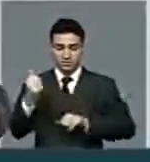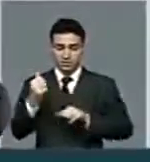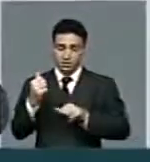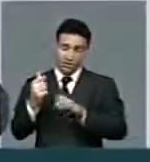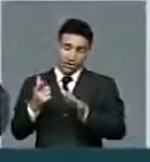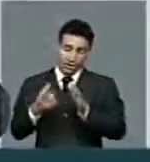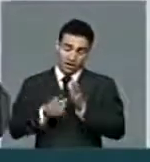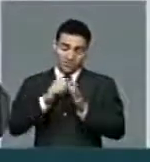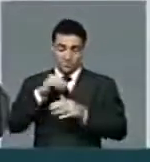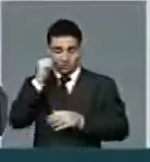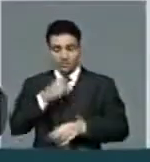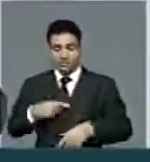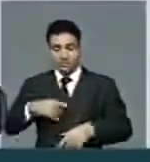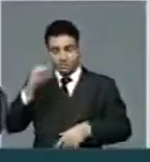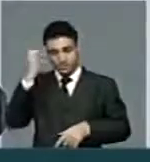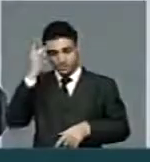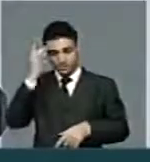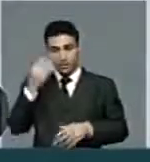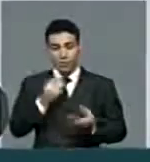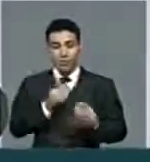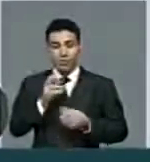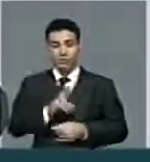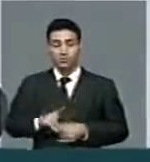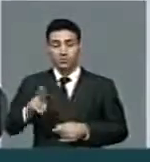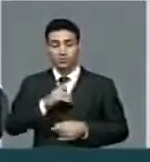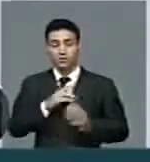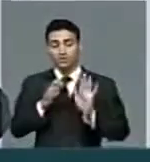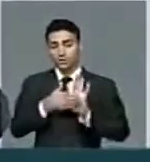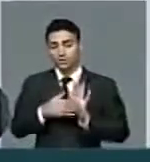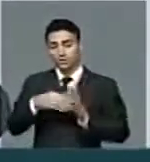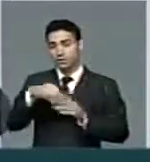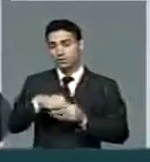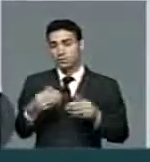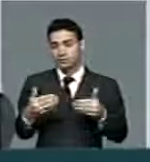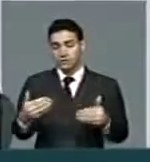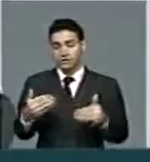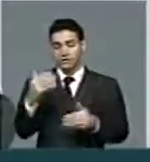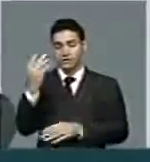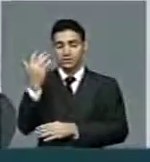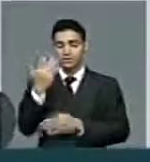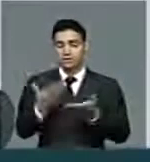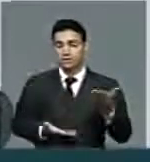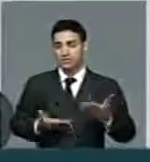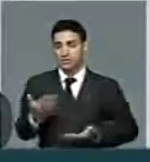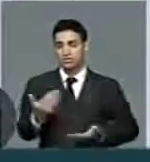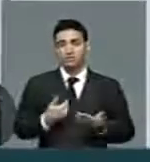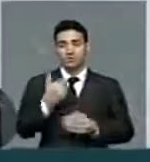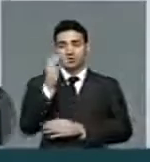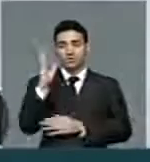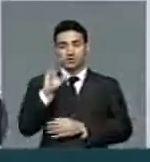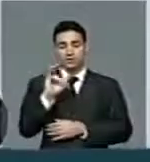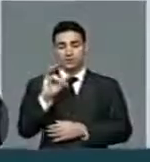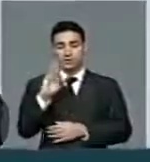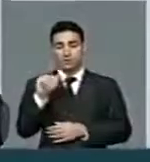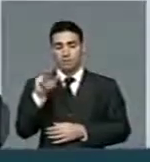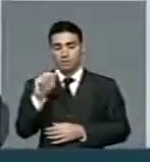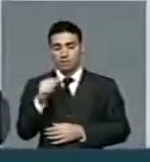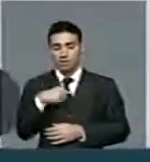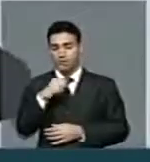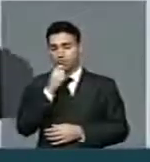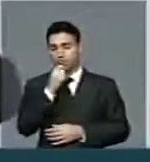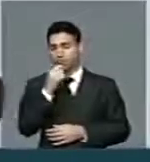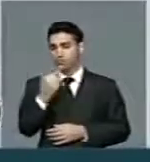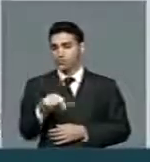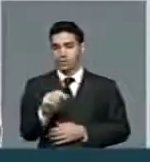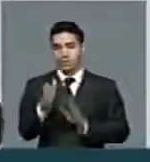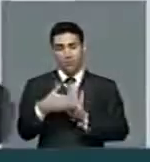República. Manejo e uso do fogo. Proposta de norma em discussão no Ministério com o ICMBio, Serviço Florestal Brasileiro. IBAMA, não tem ainda a proposta fechada.